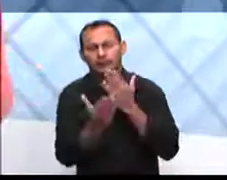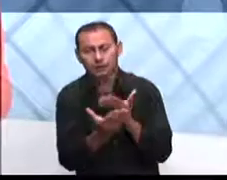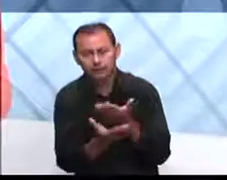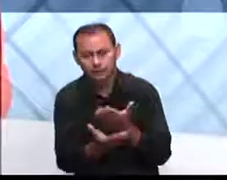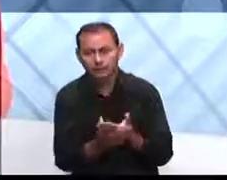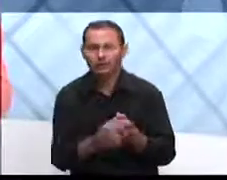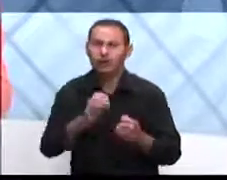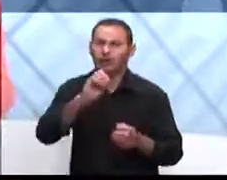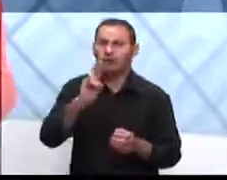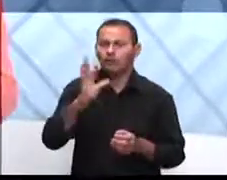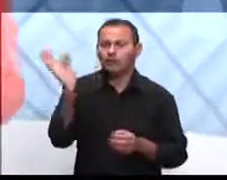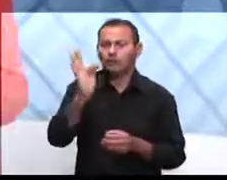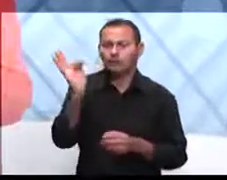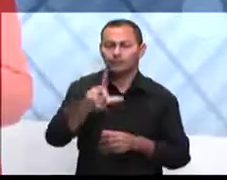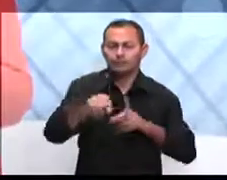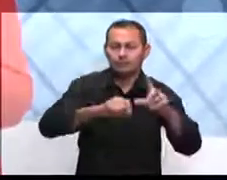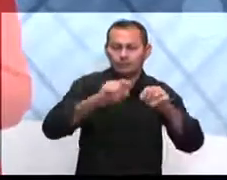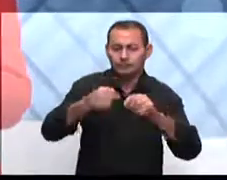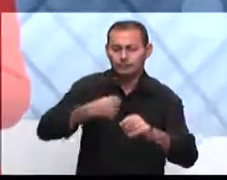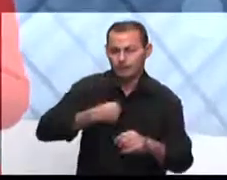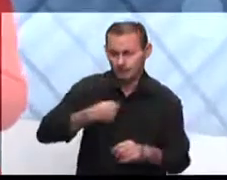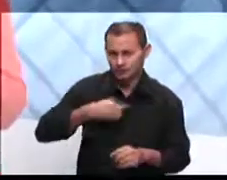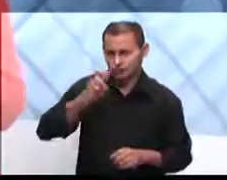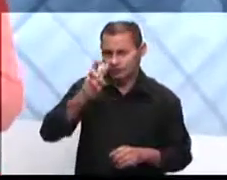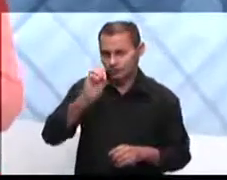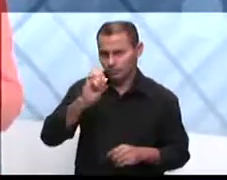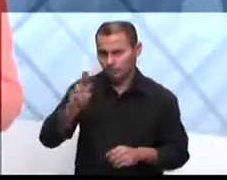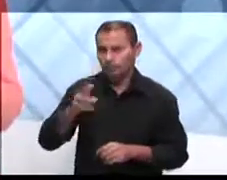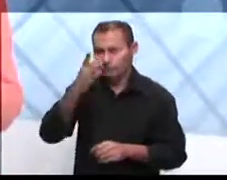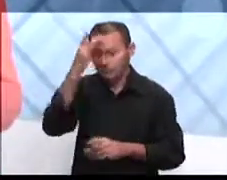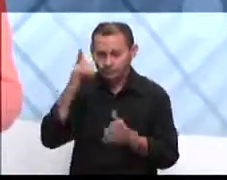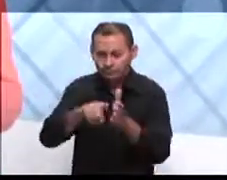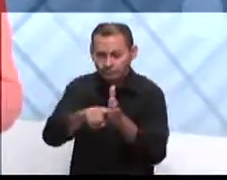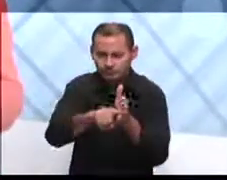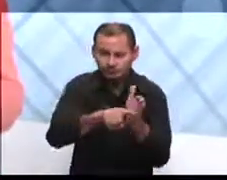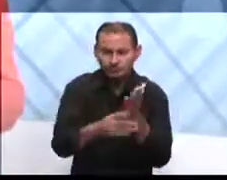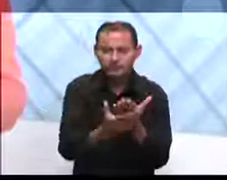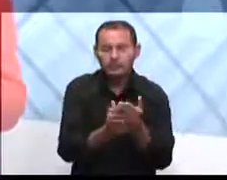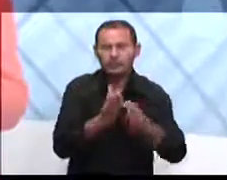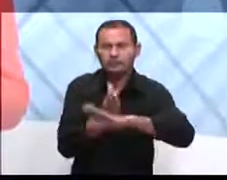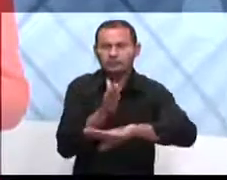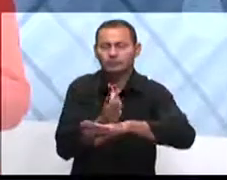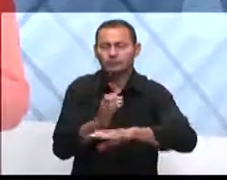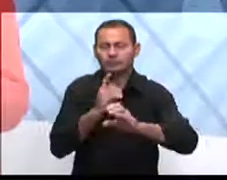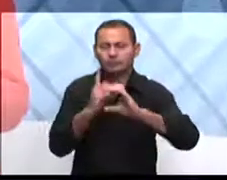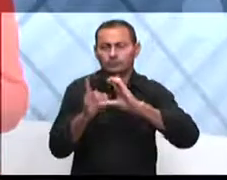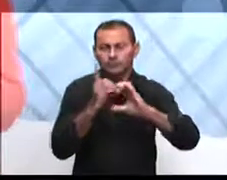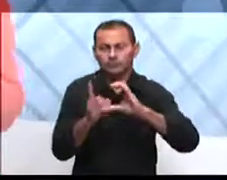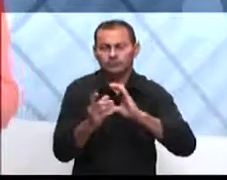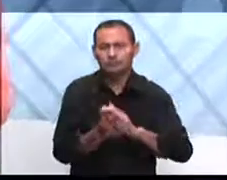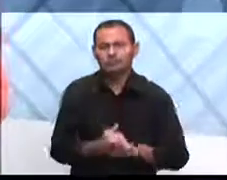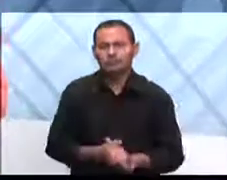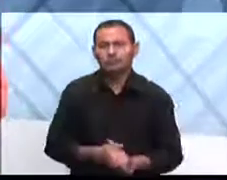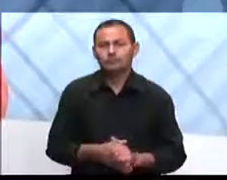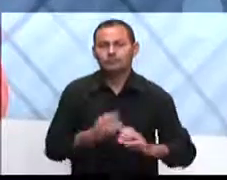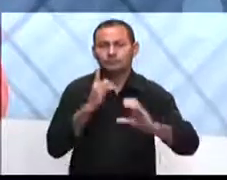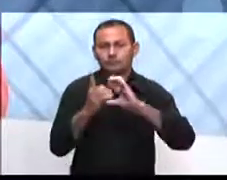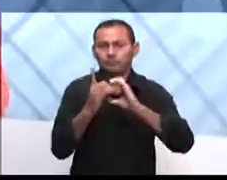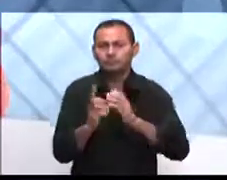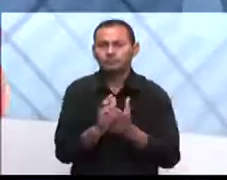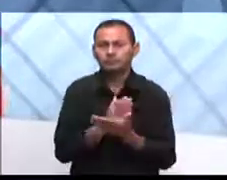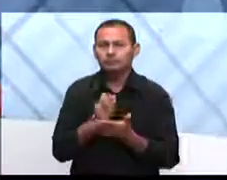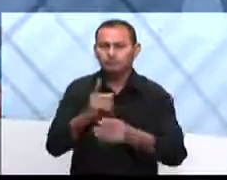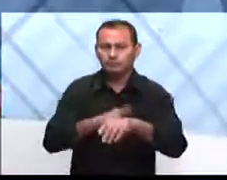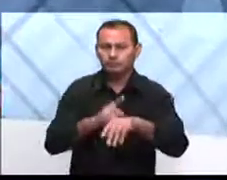ou faculdades selecionadas, eu vou lá, o pesquisador vai lá, tem acesso à coordenação, e a coordenação, a partir